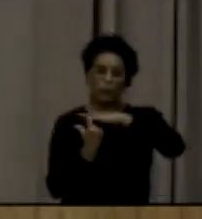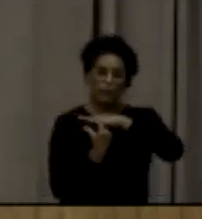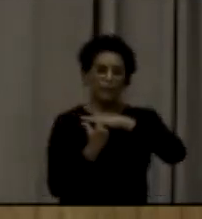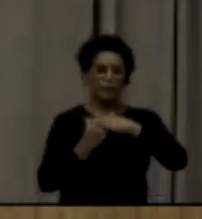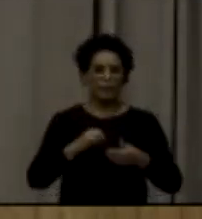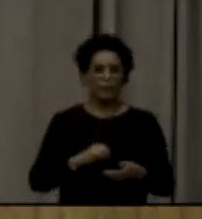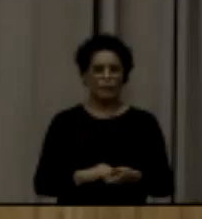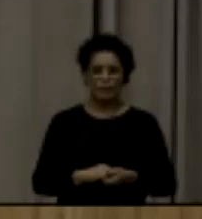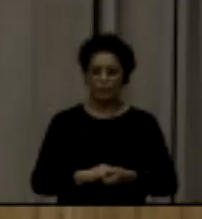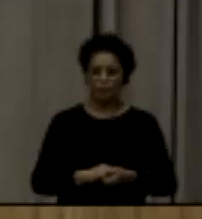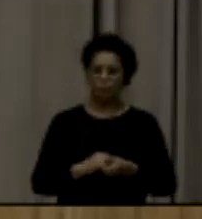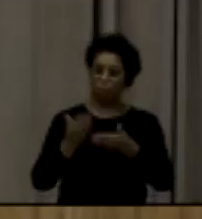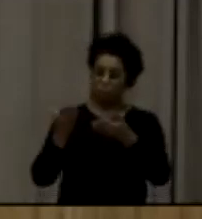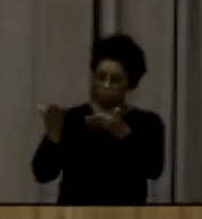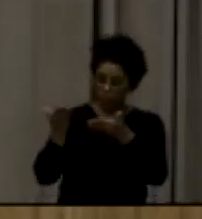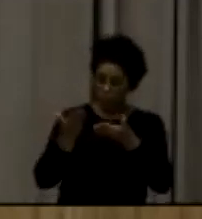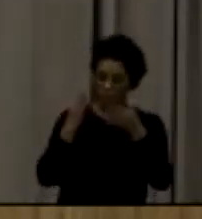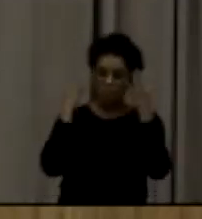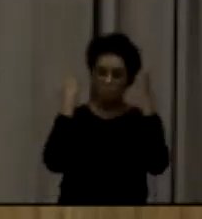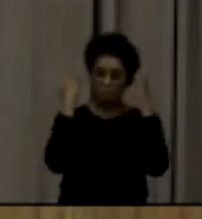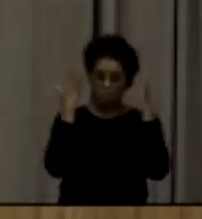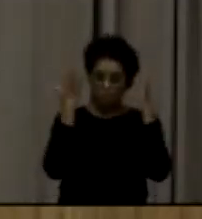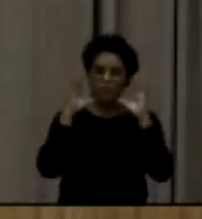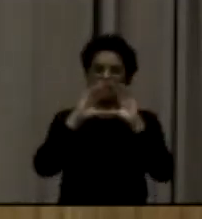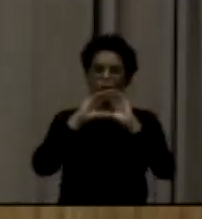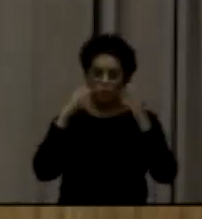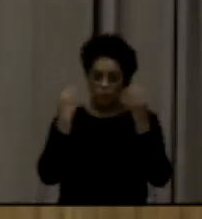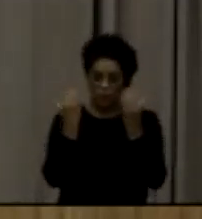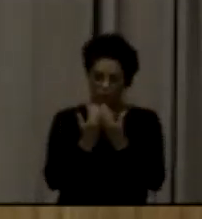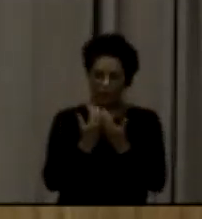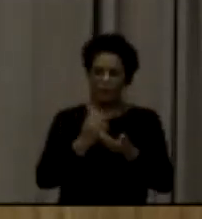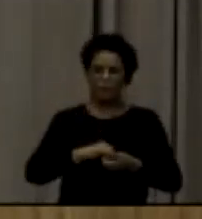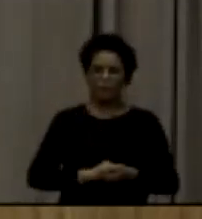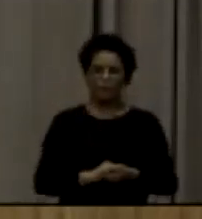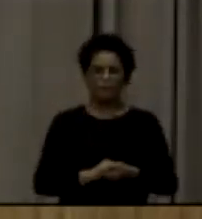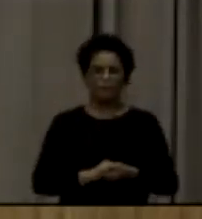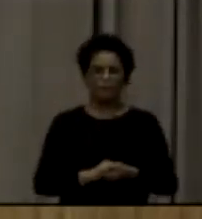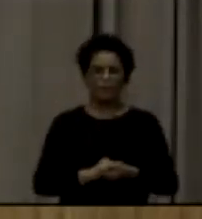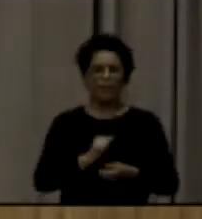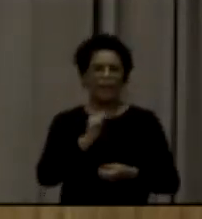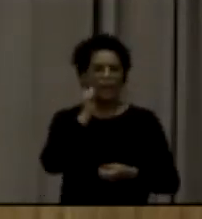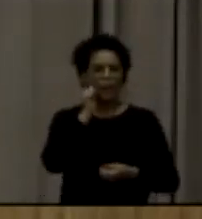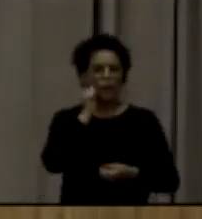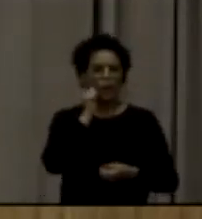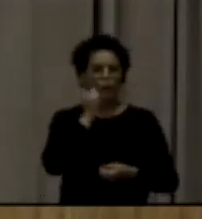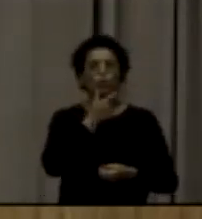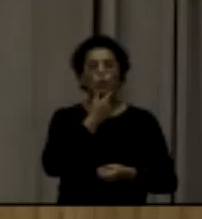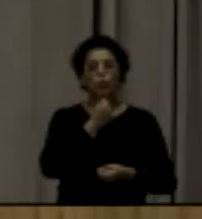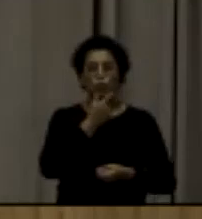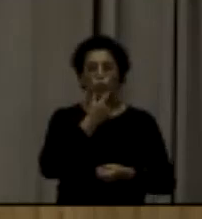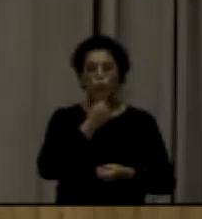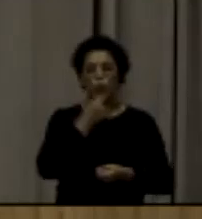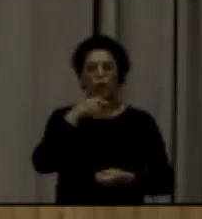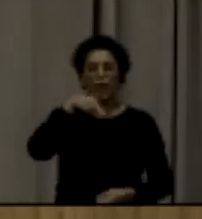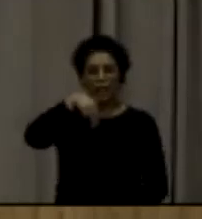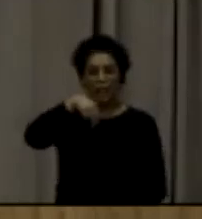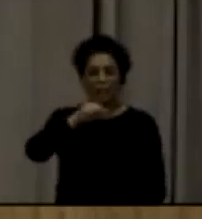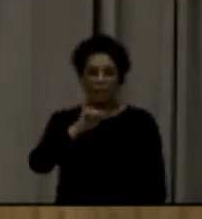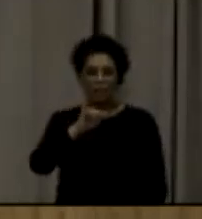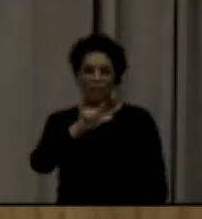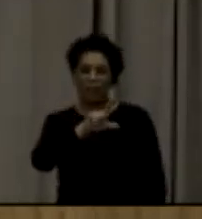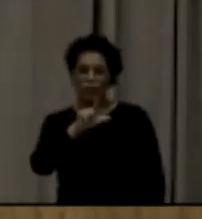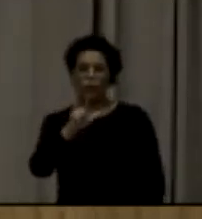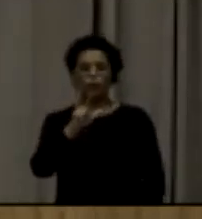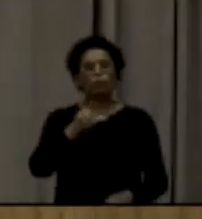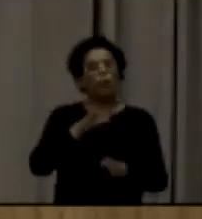Obrigado, bem-vindo ao nosso encontro. E doutor Nail Uman, consultor da OPAS da